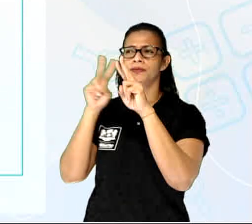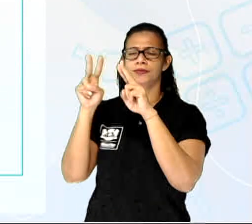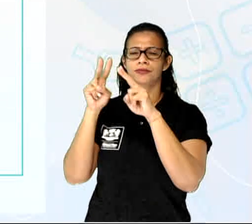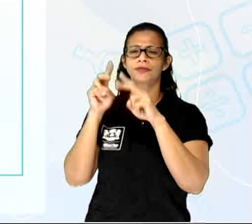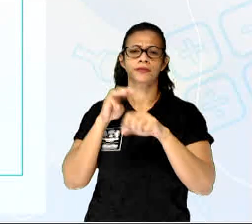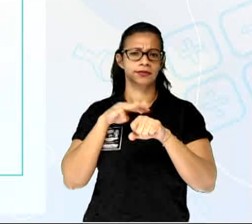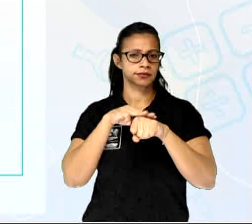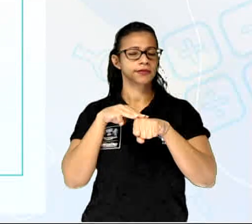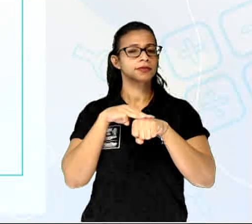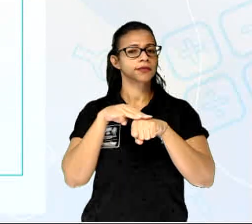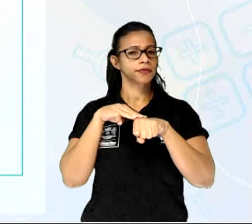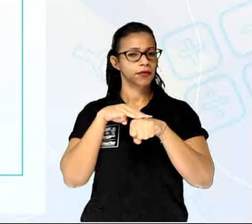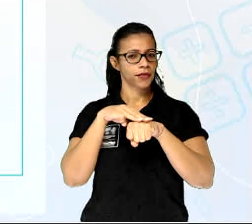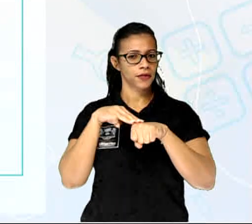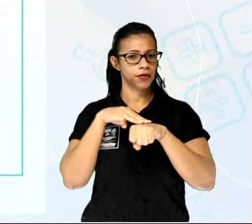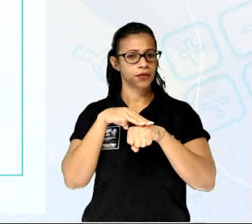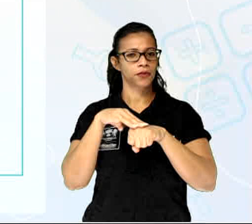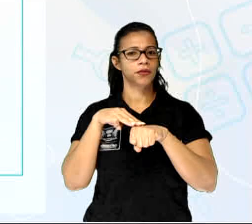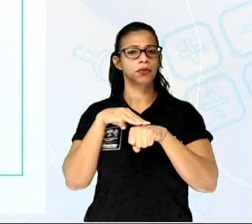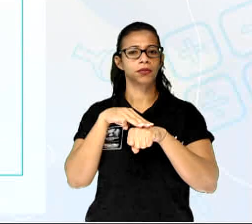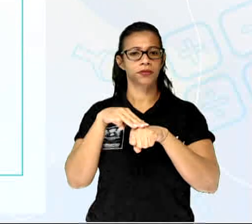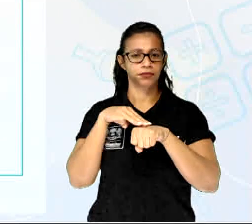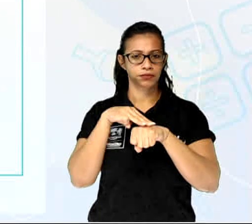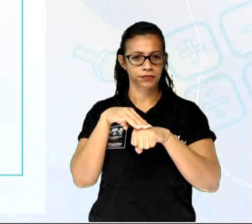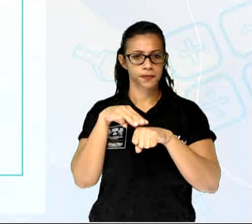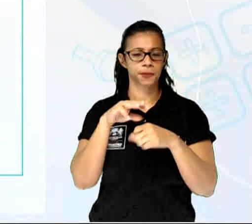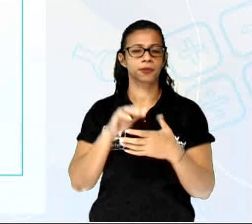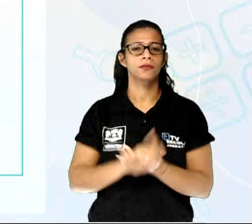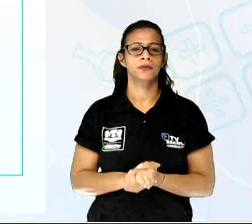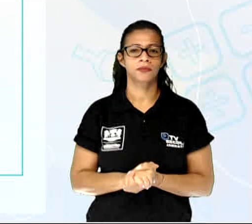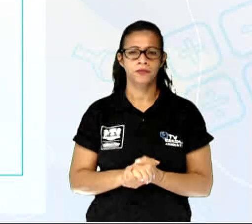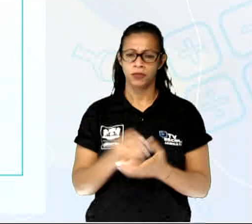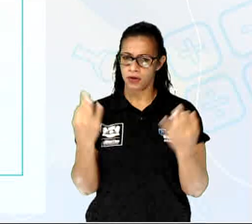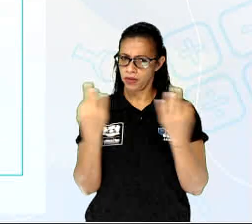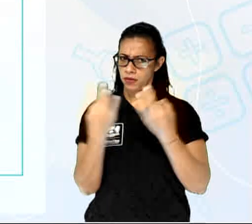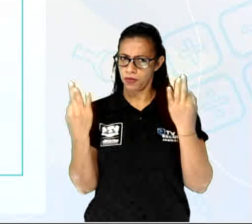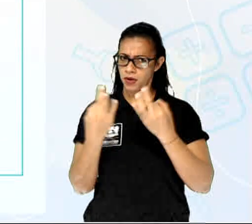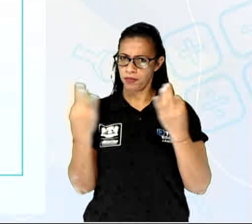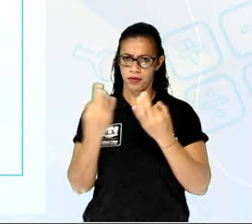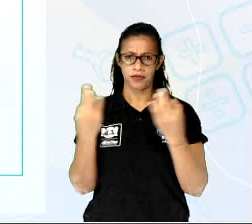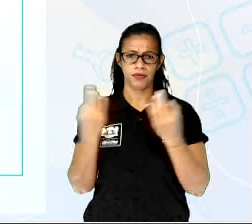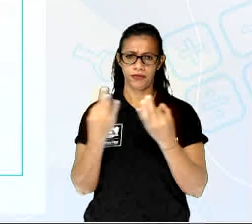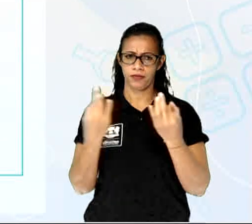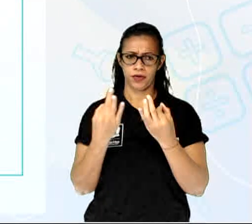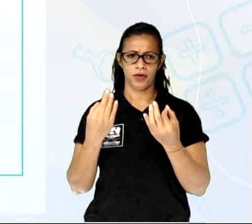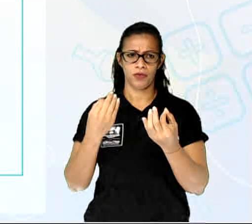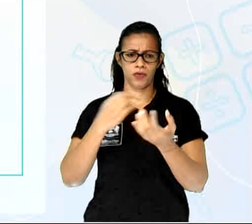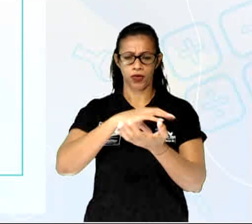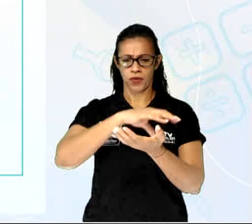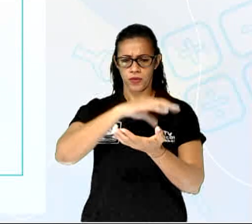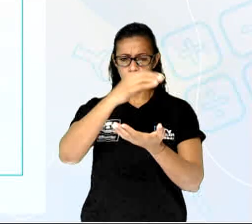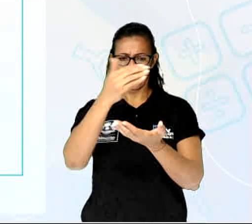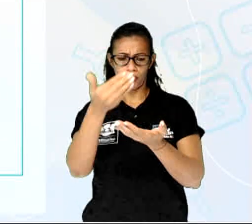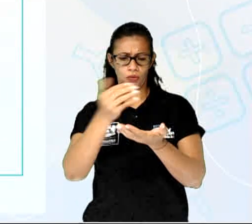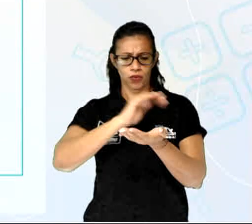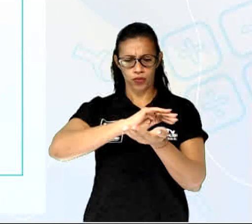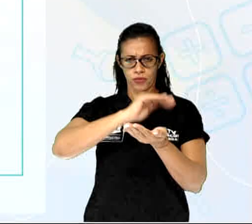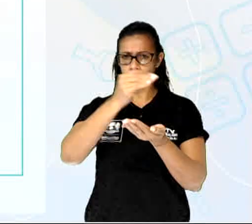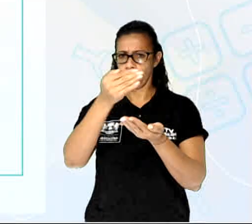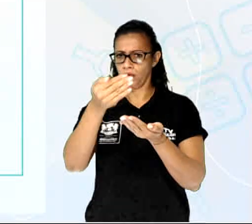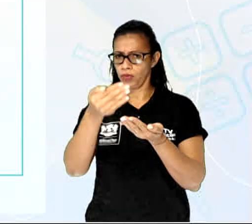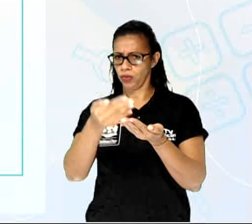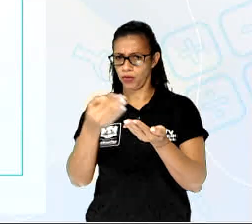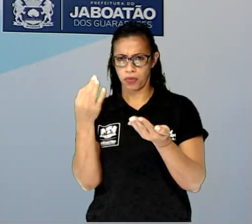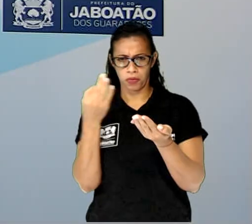não é uma esfera perfeita, você vê que o círculo ele não sai perfeito, parece o professor desenhando a Terra no quadro, né, que nunca acerta.